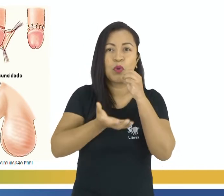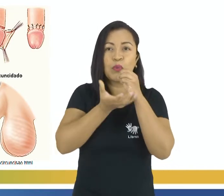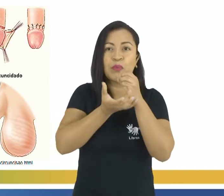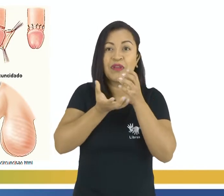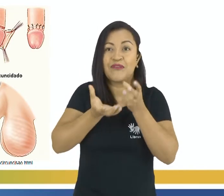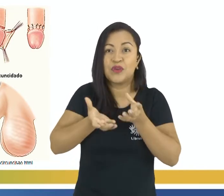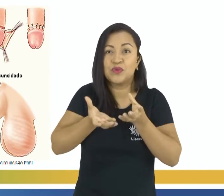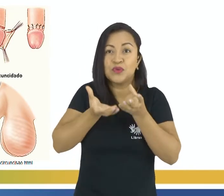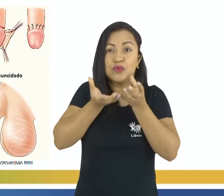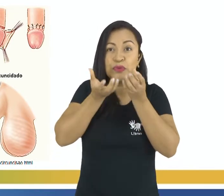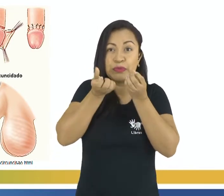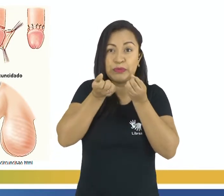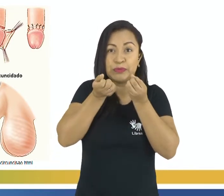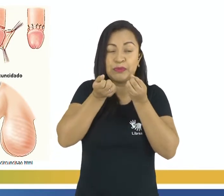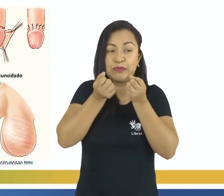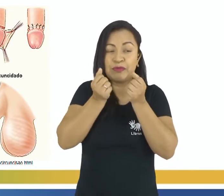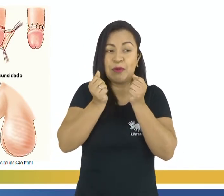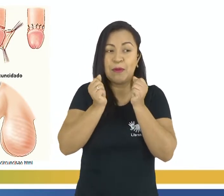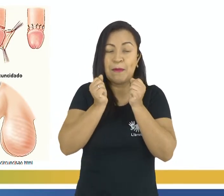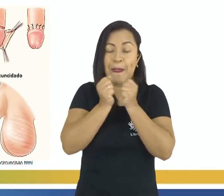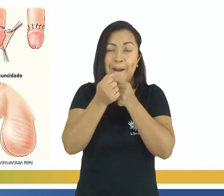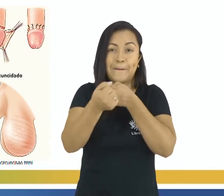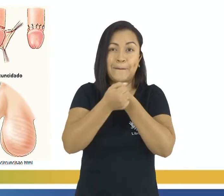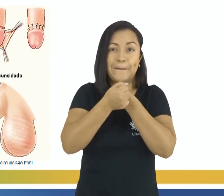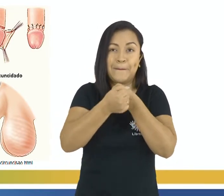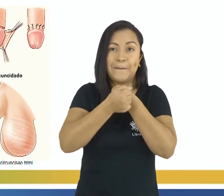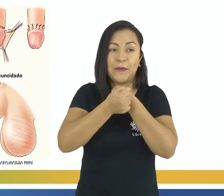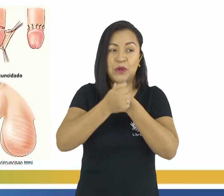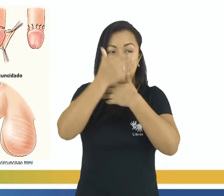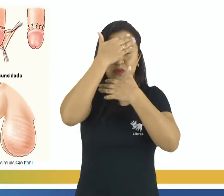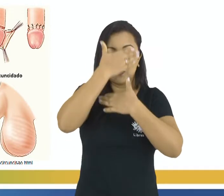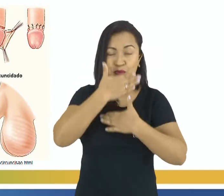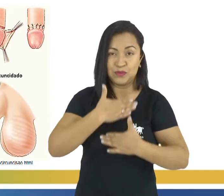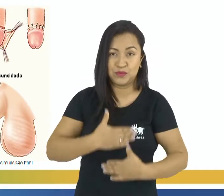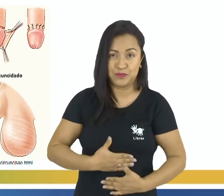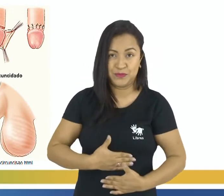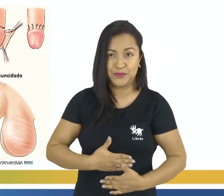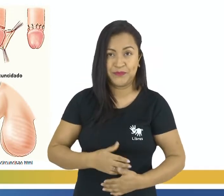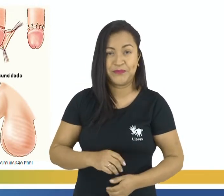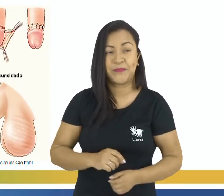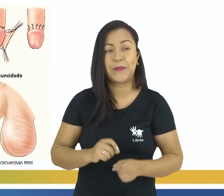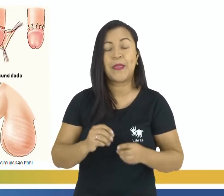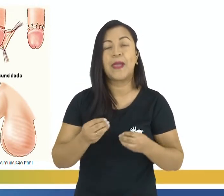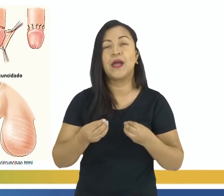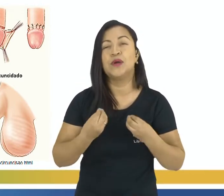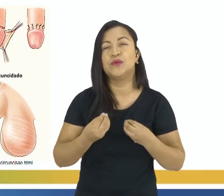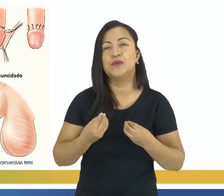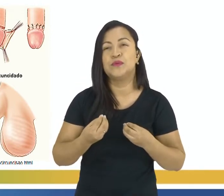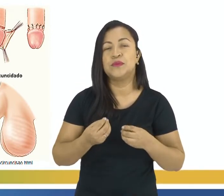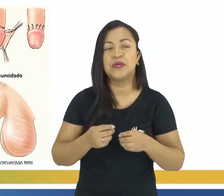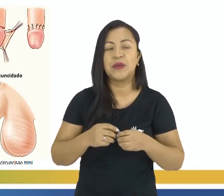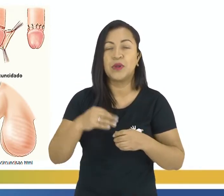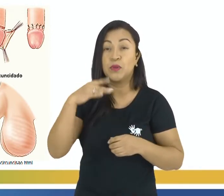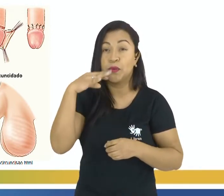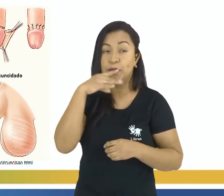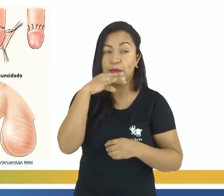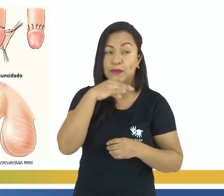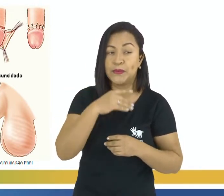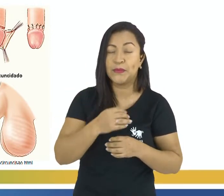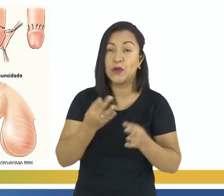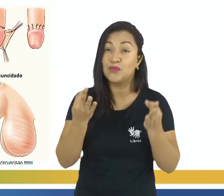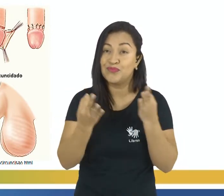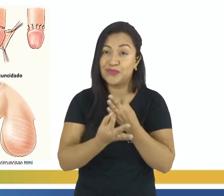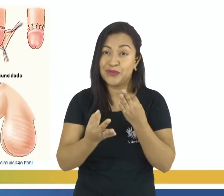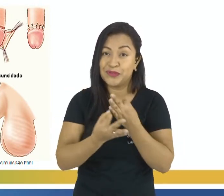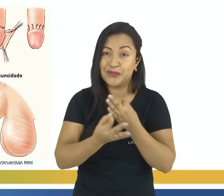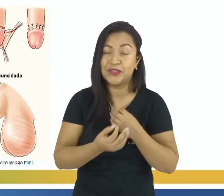fique mais próximo do corpo, do abdômen do indivíduo. Para quê? Para que tenha uma temperatura ideal para esses